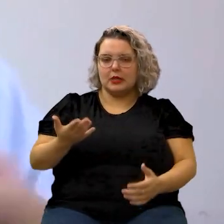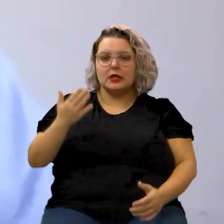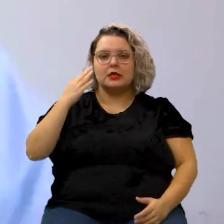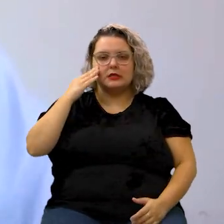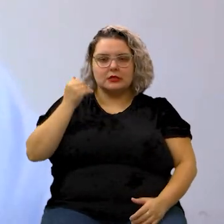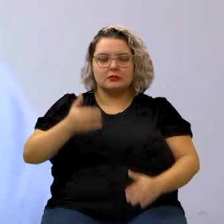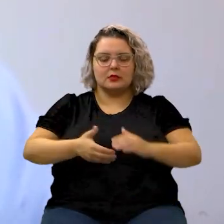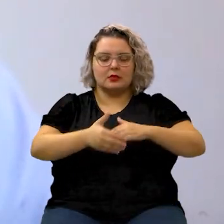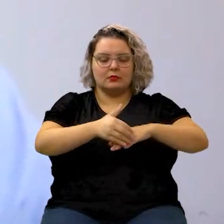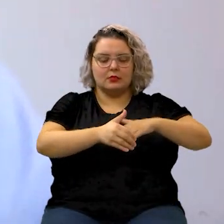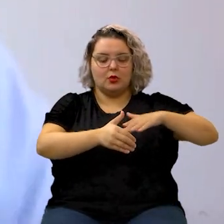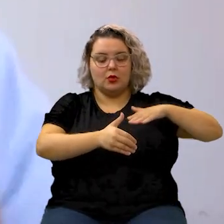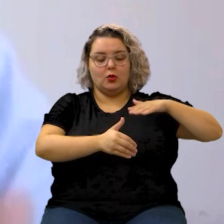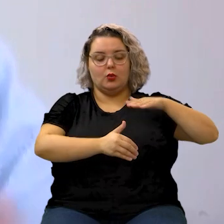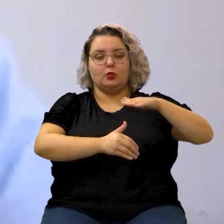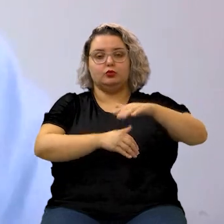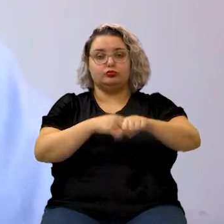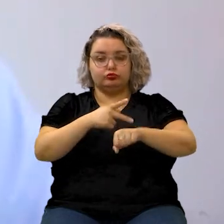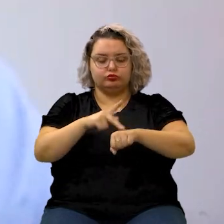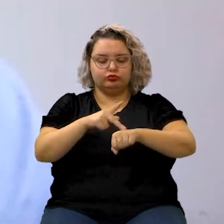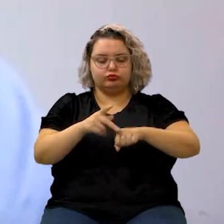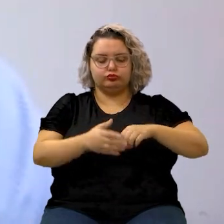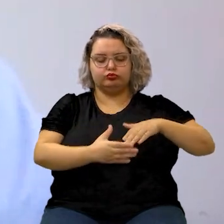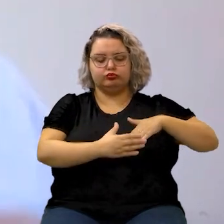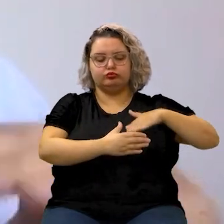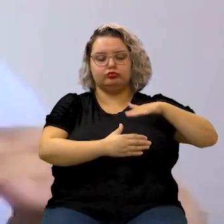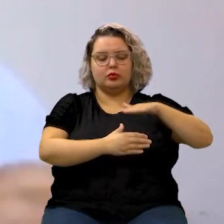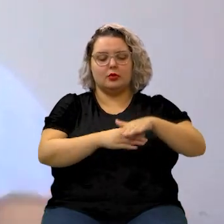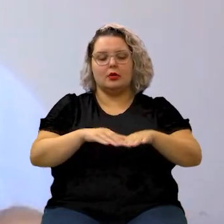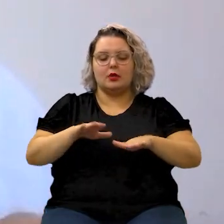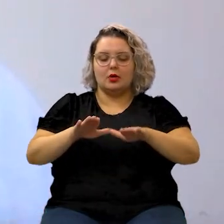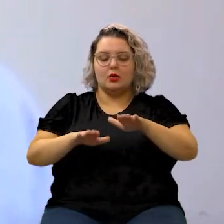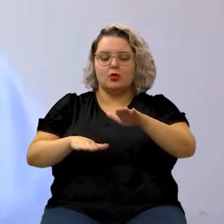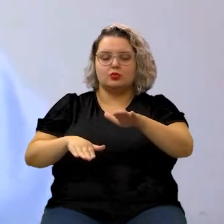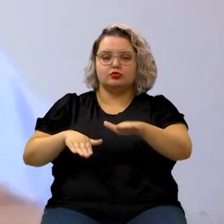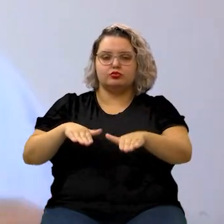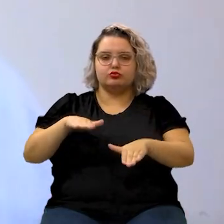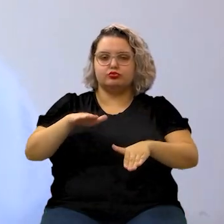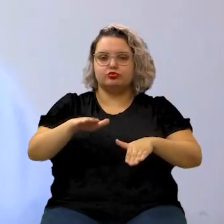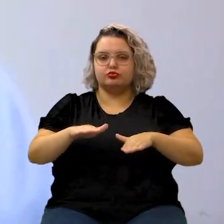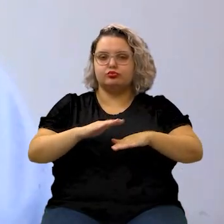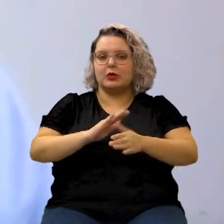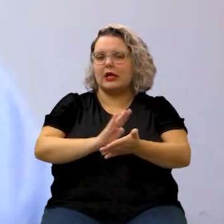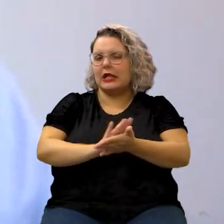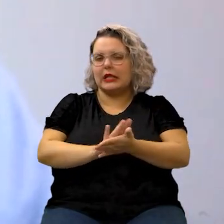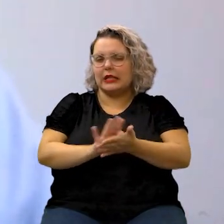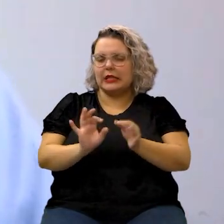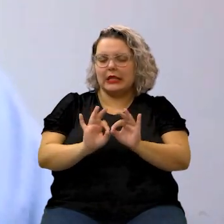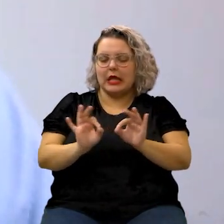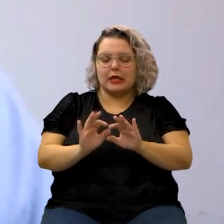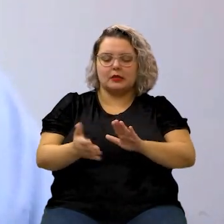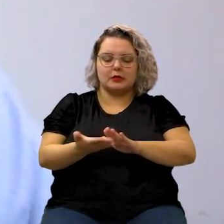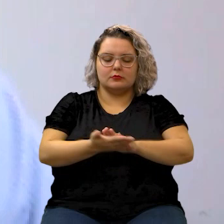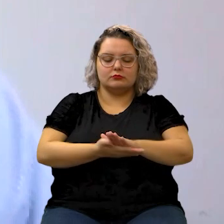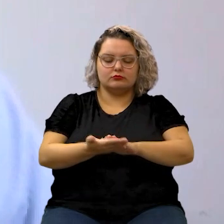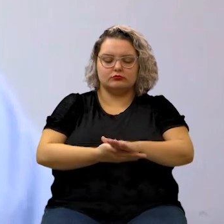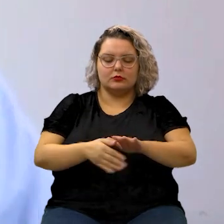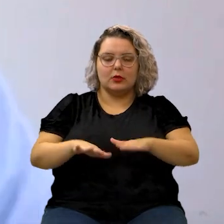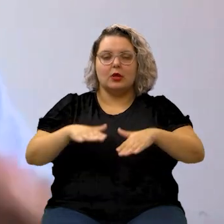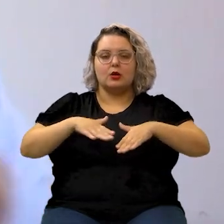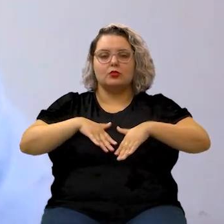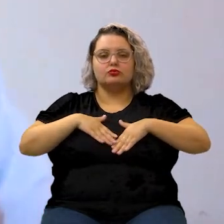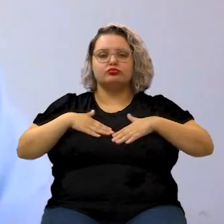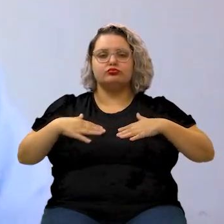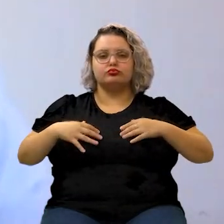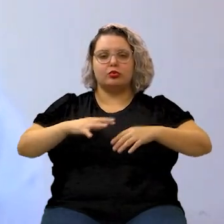que dá para você tirar o salto? Tira o seu salto, pisa um pouquinho com o pé sem nada no chão para dar uma relaxada, para